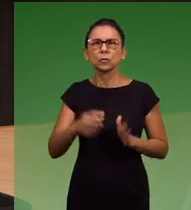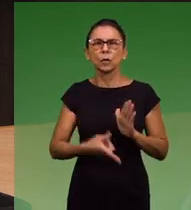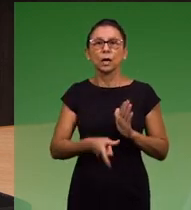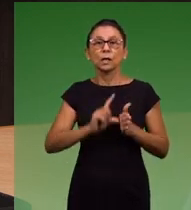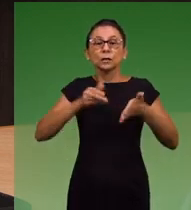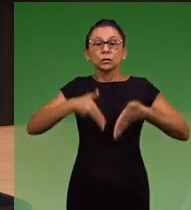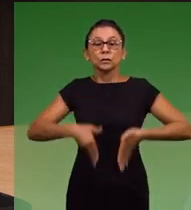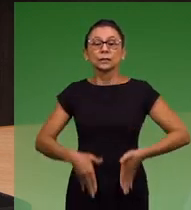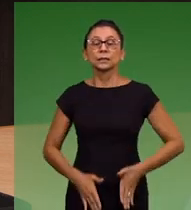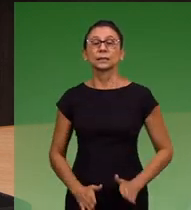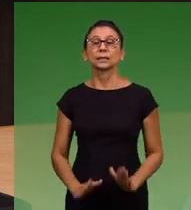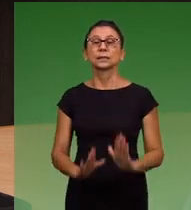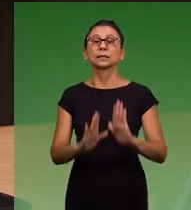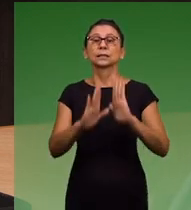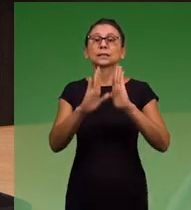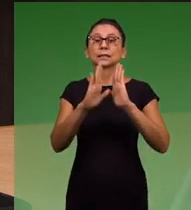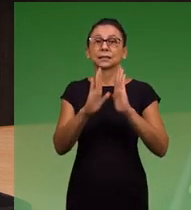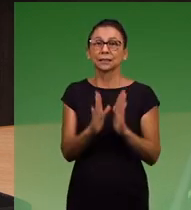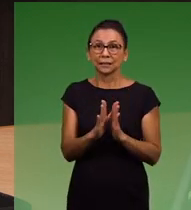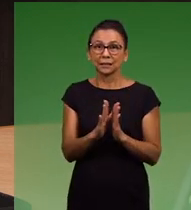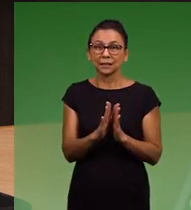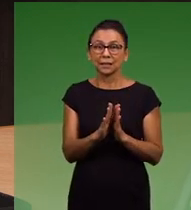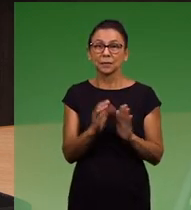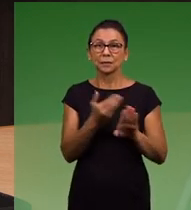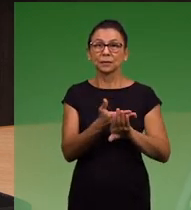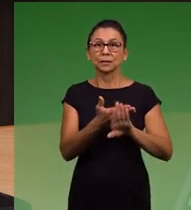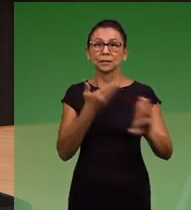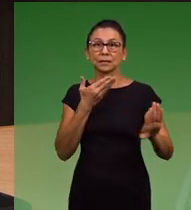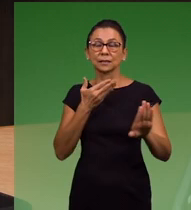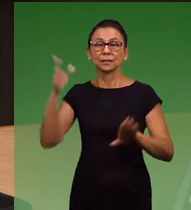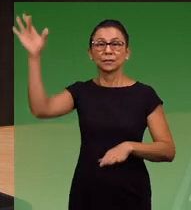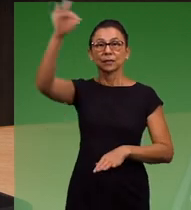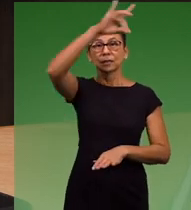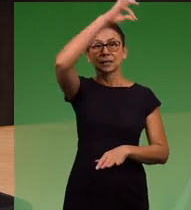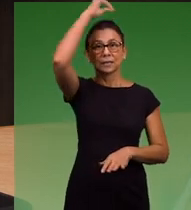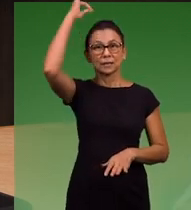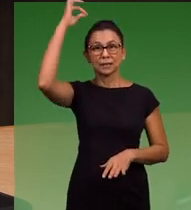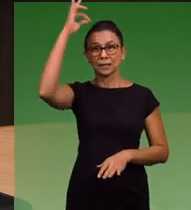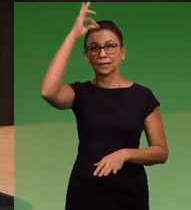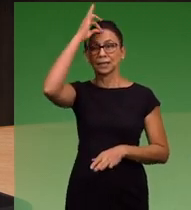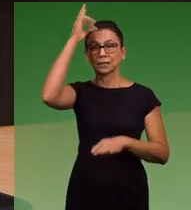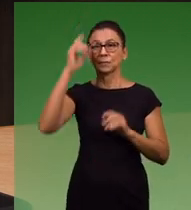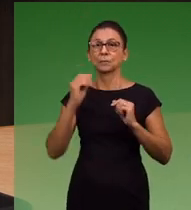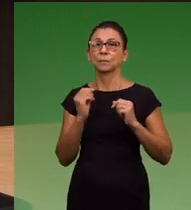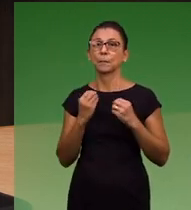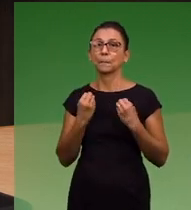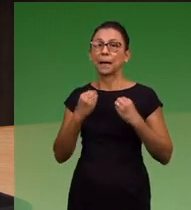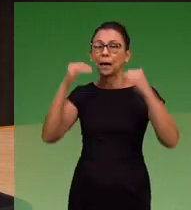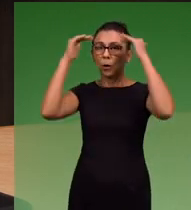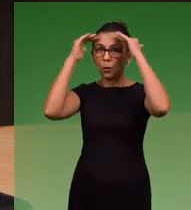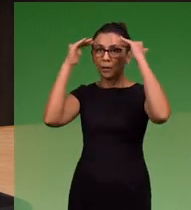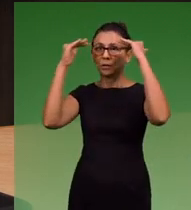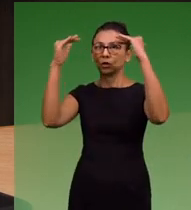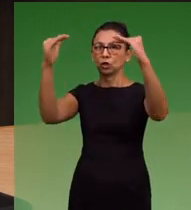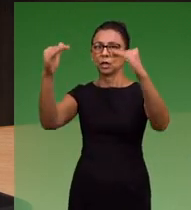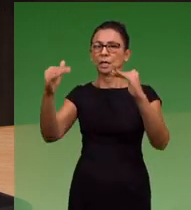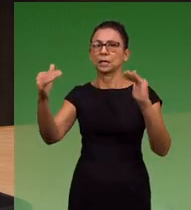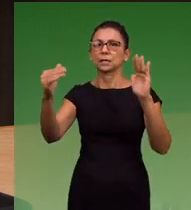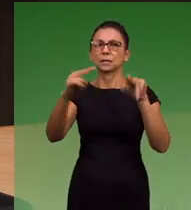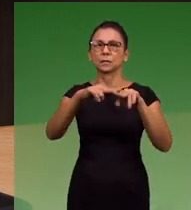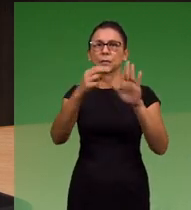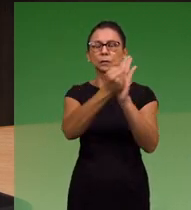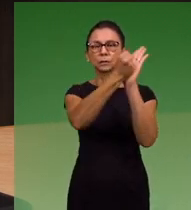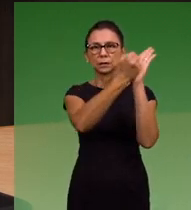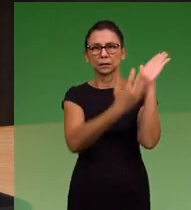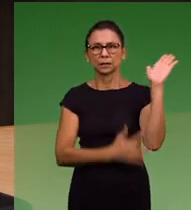presciência de Deus Pai em santificação do Espírito para a obediência e aspersão do sangue de